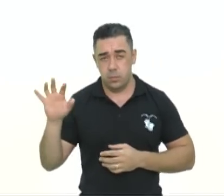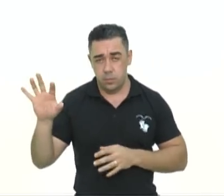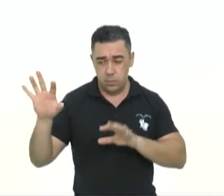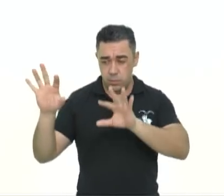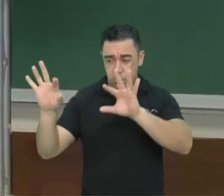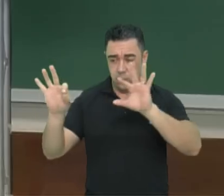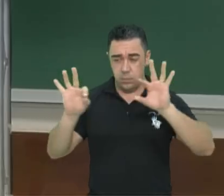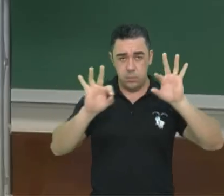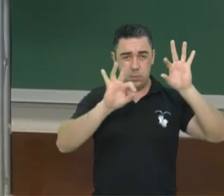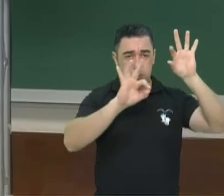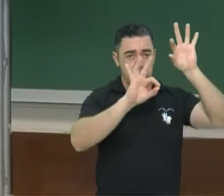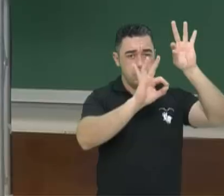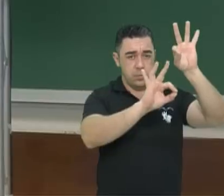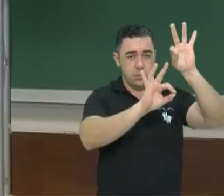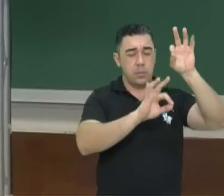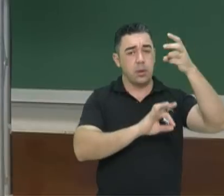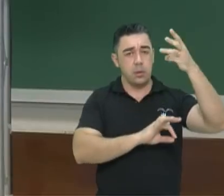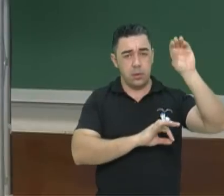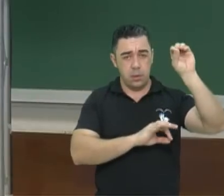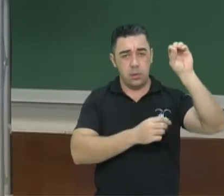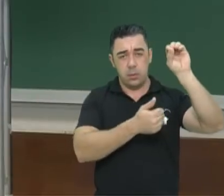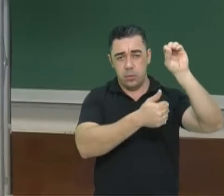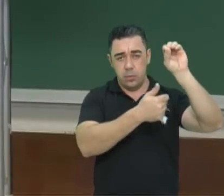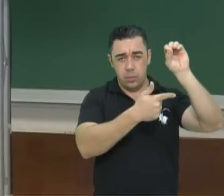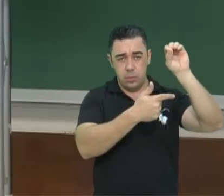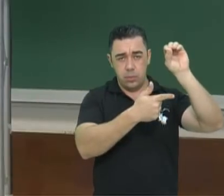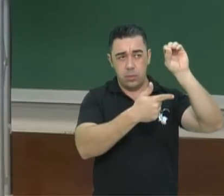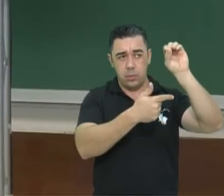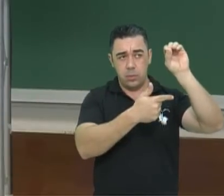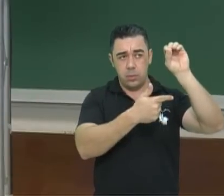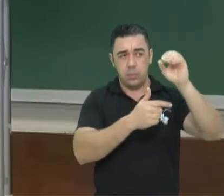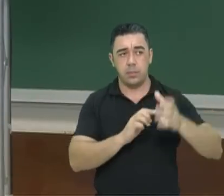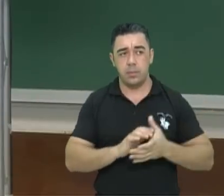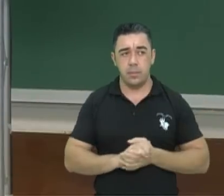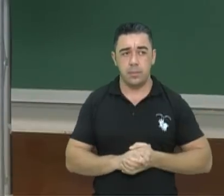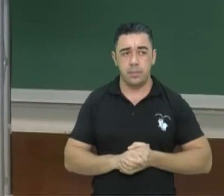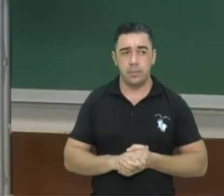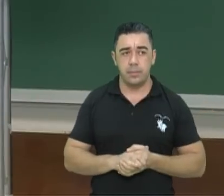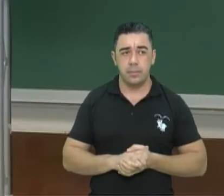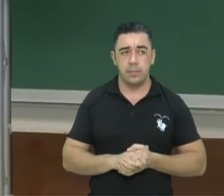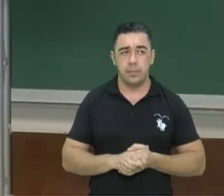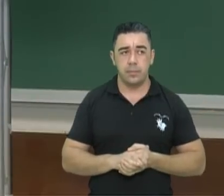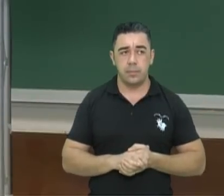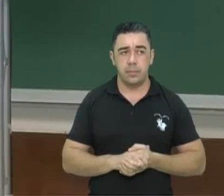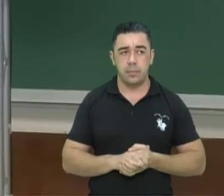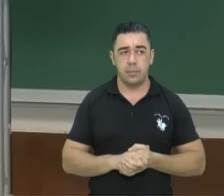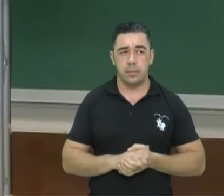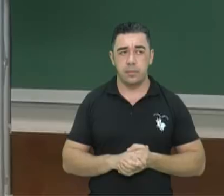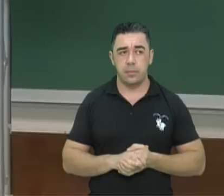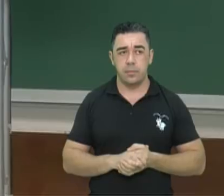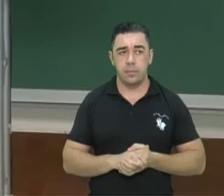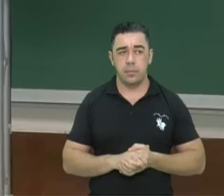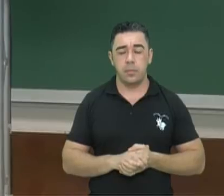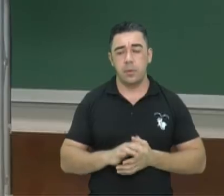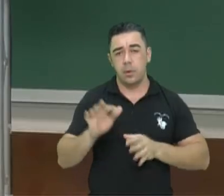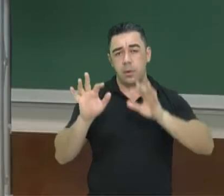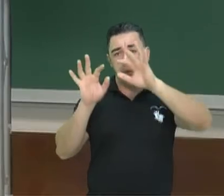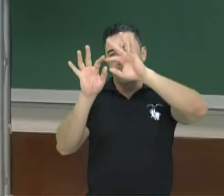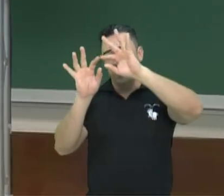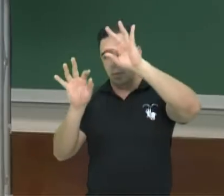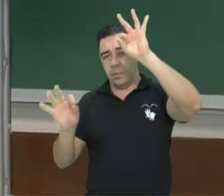meu 30 está para 12, né? HI é 30, o EF é